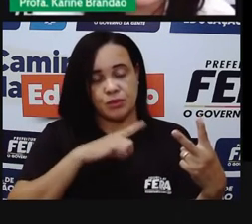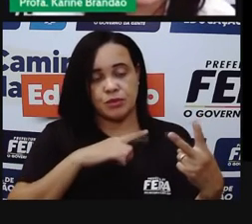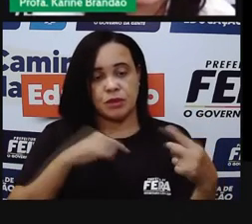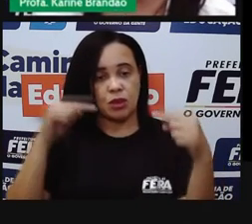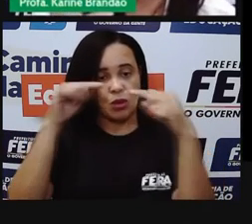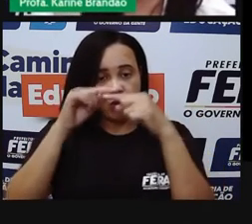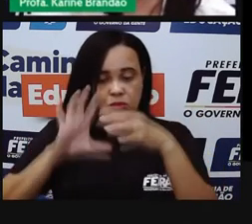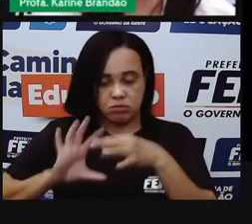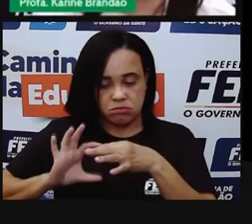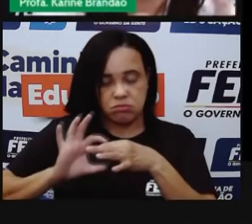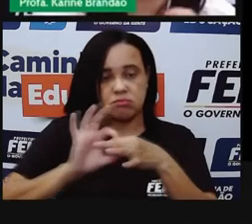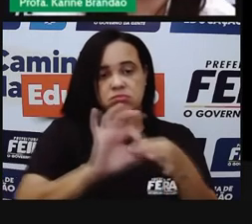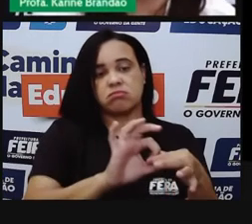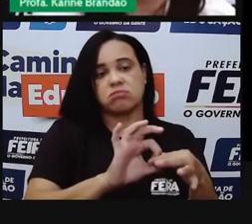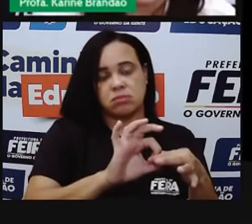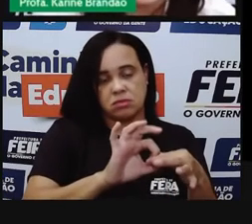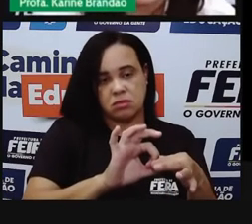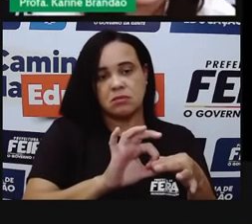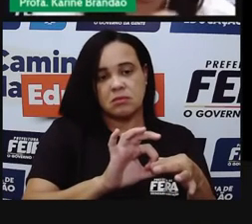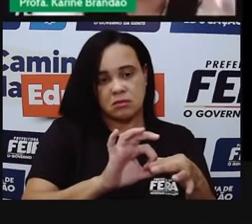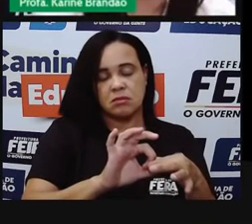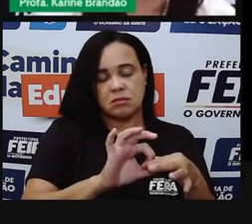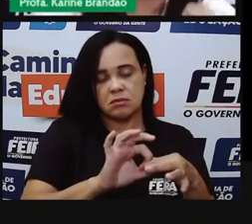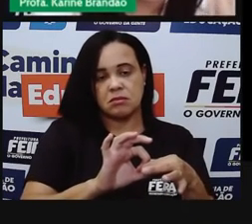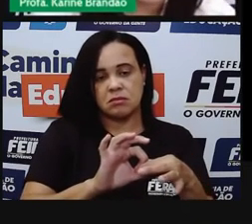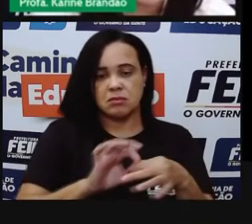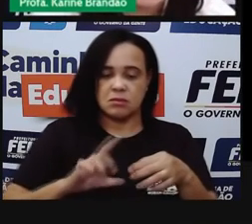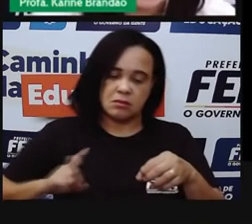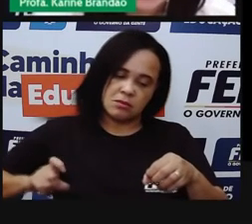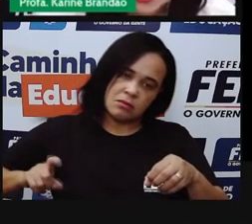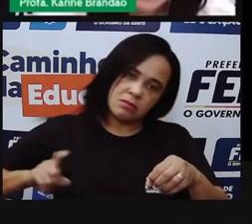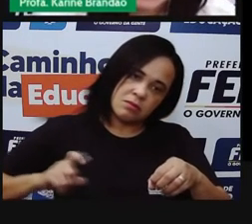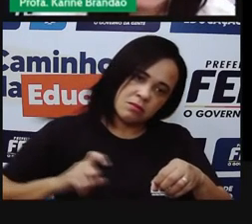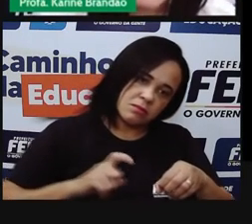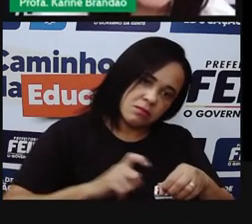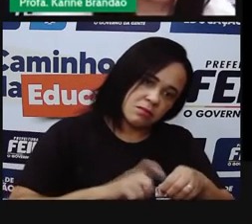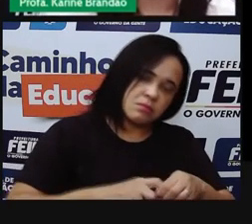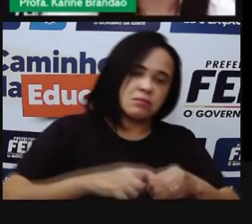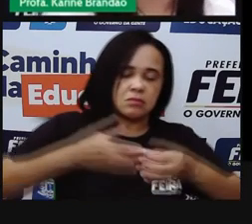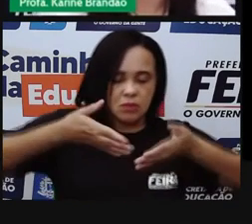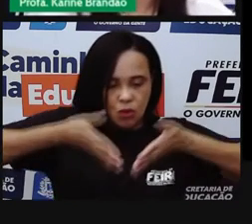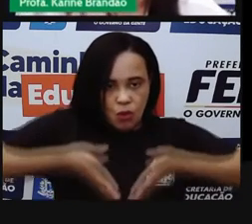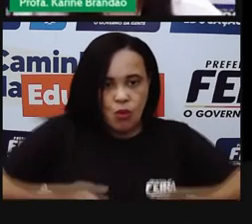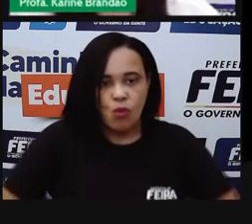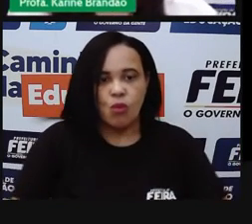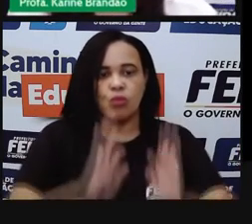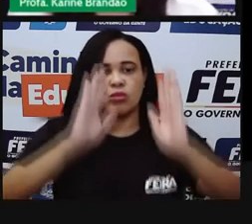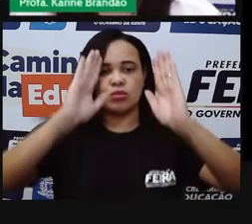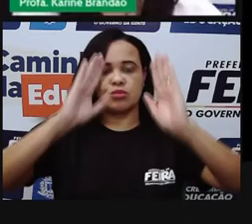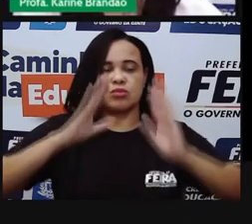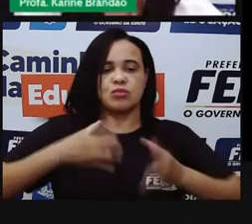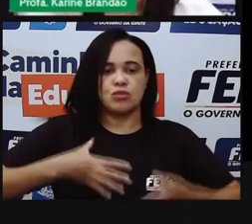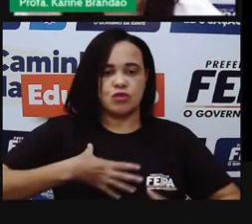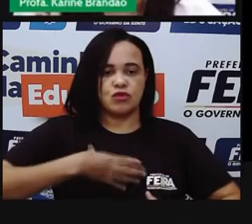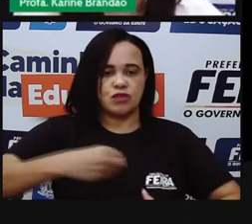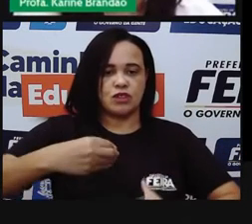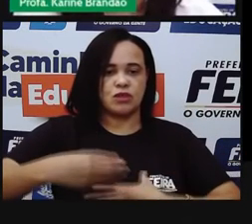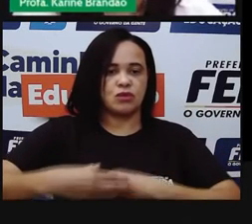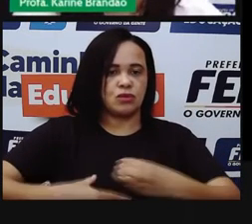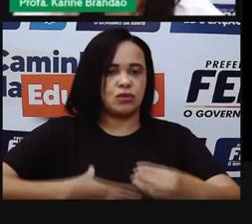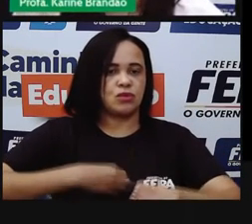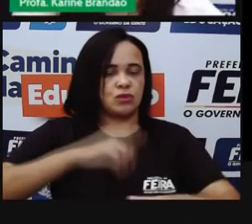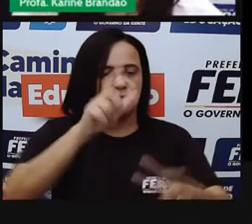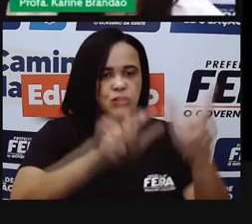desses gametas. O óvulo e o espermatozoide vão se unir para gerar um novo indivíduo. Quando a gente vê que não